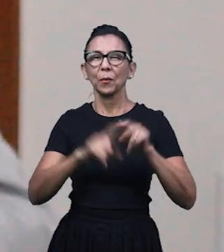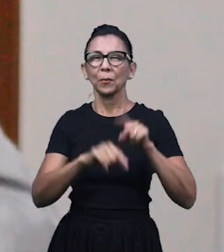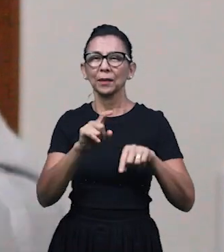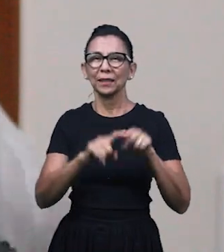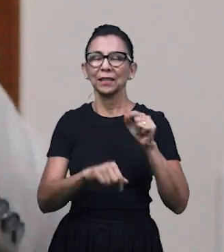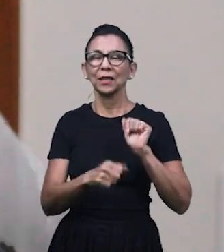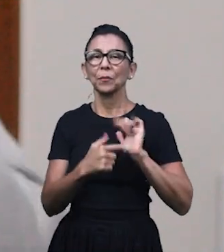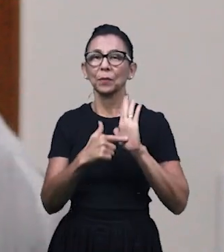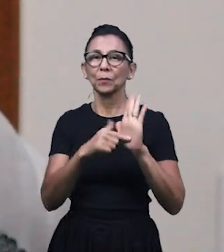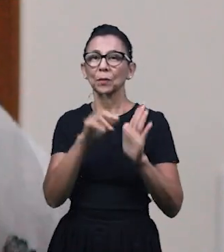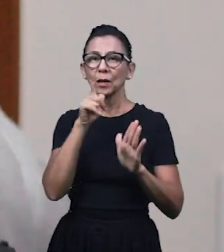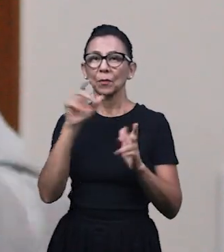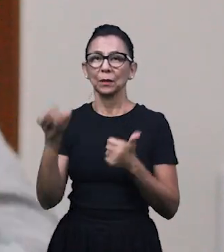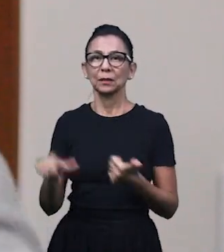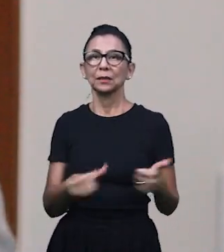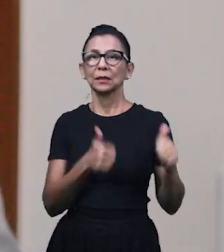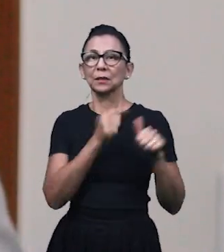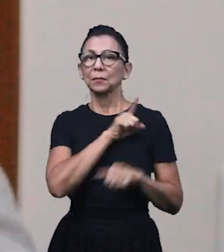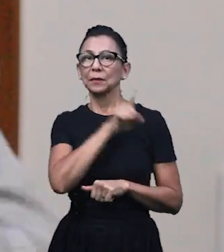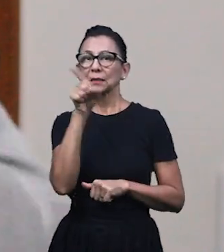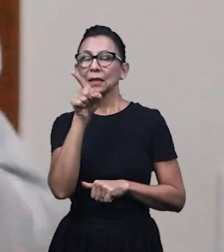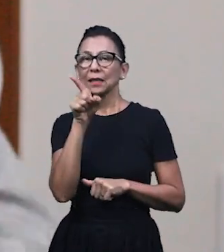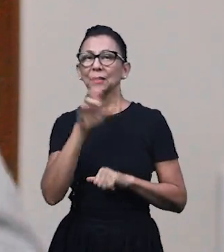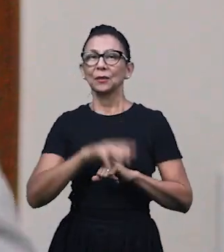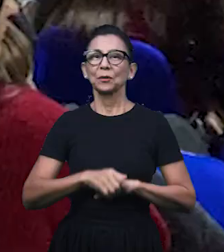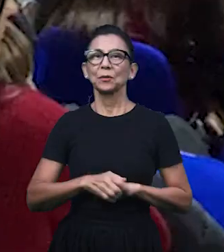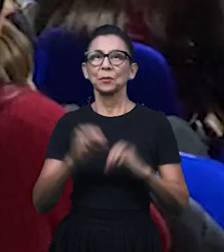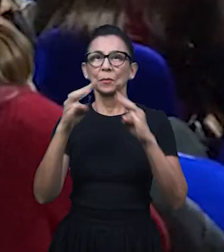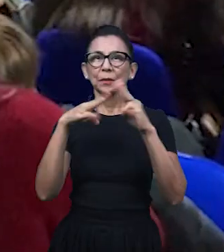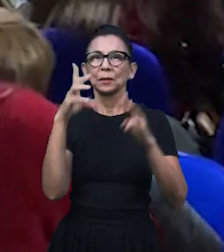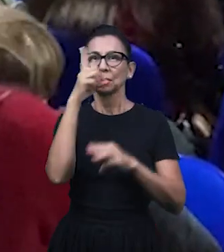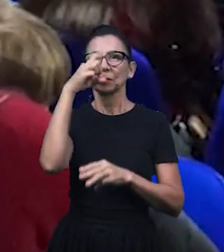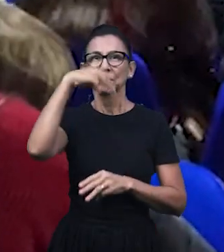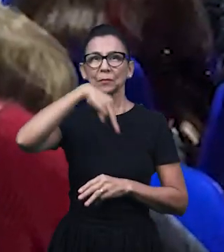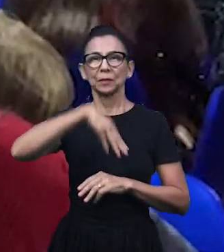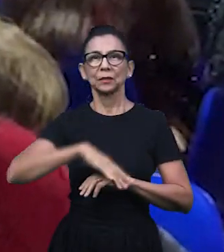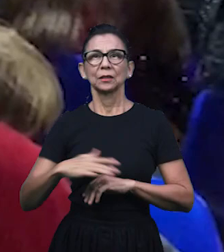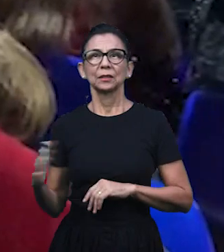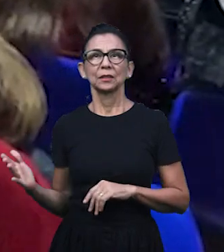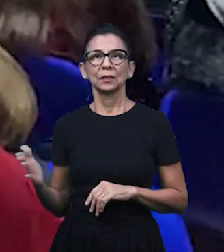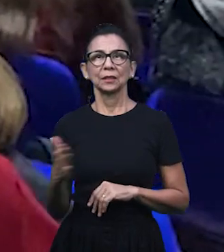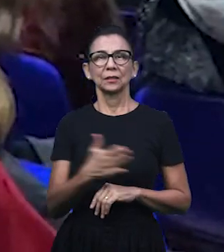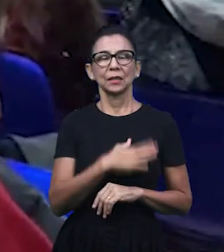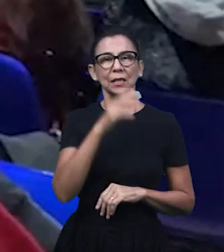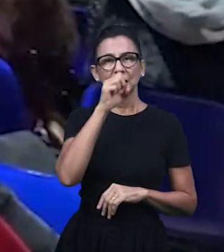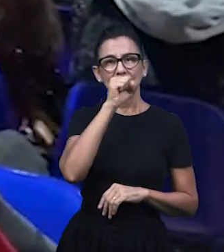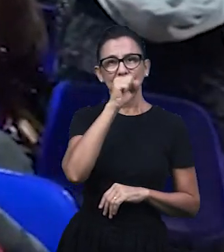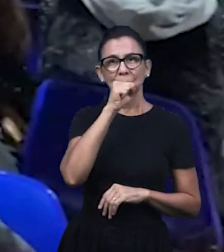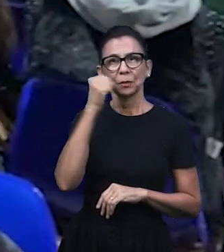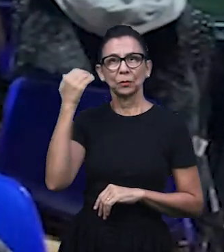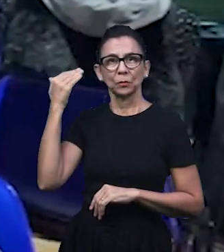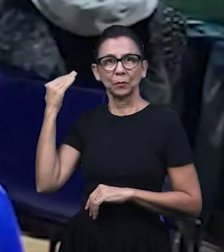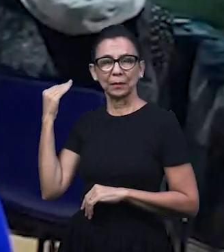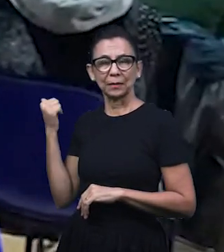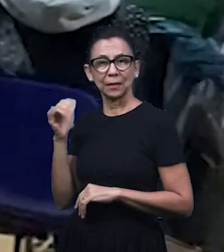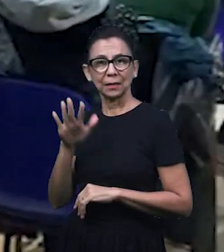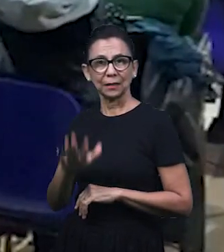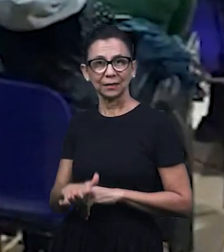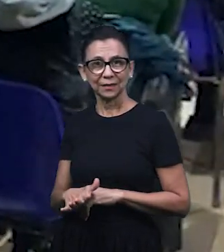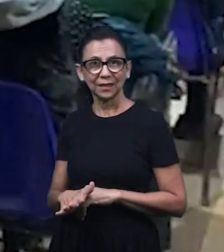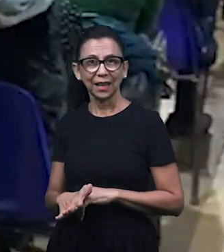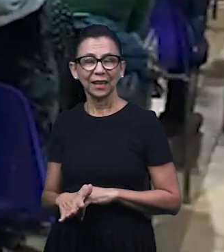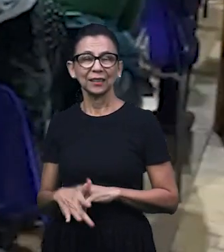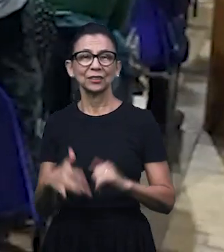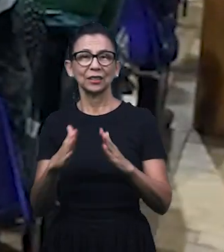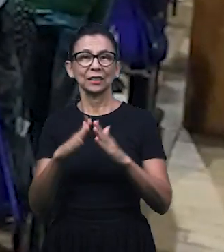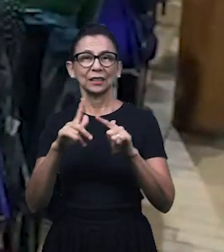Praia da Costa 4 lá no Manaim de Domingos Martins. Vamos assistir. A tarde do último sábado foi de grande alegria para a